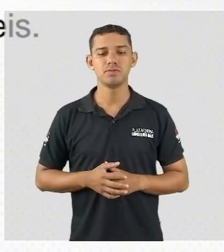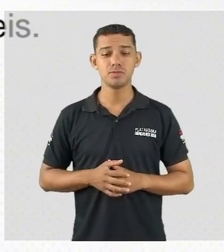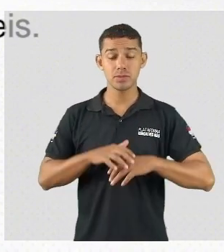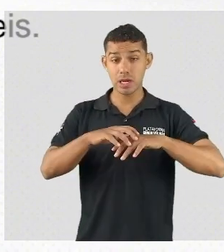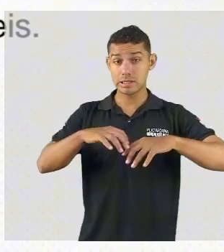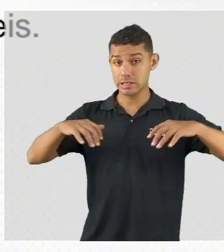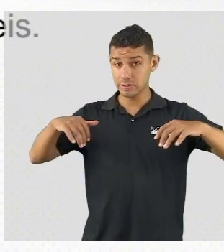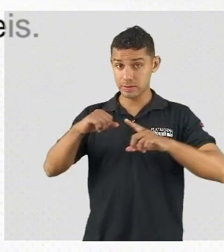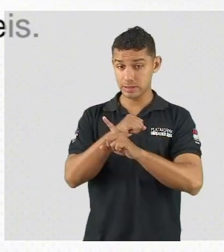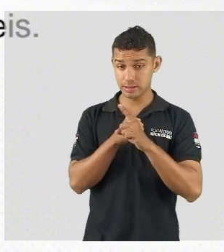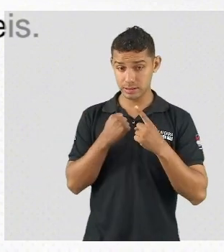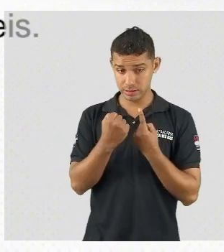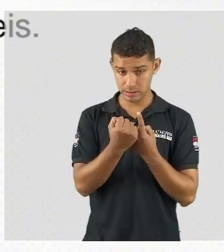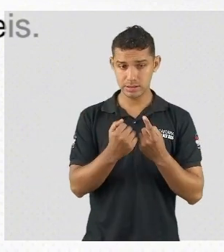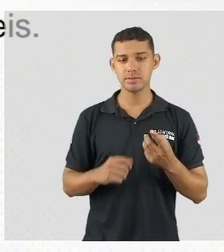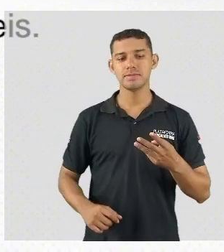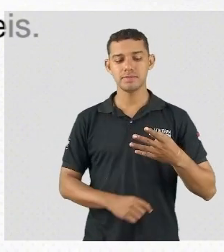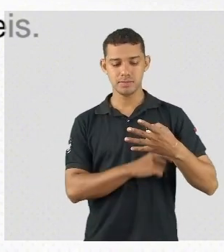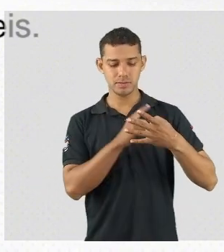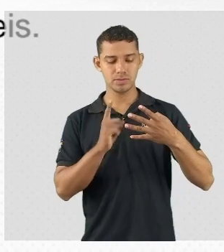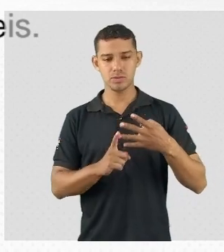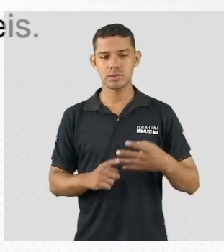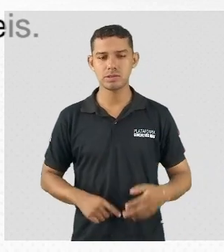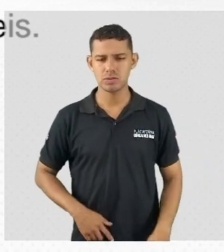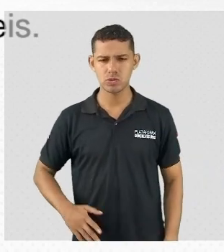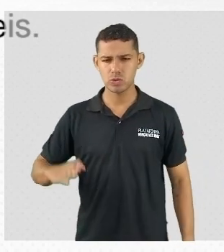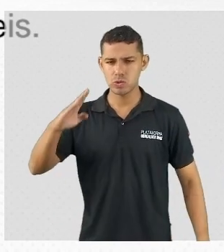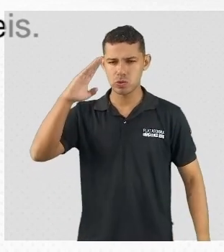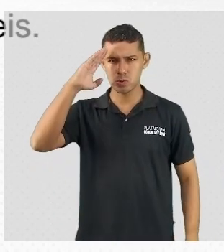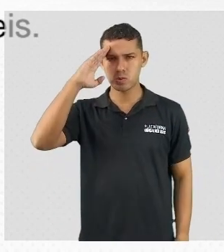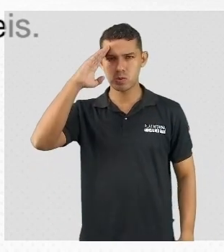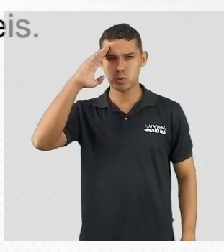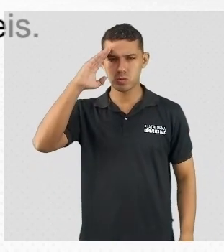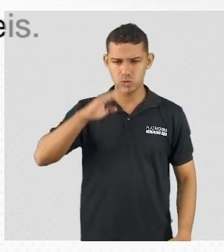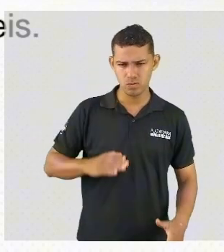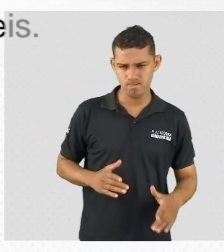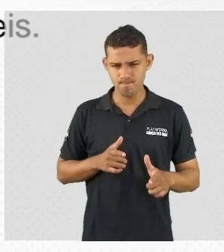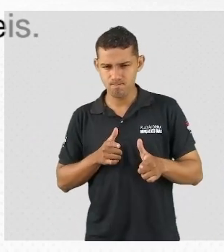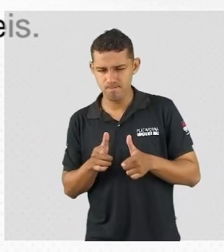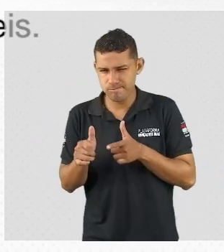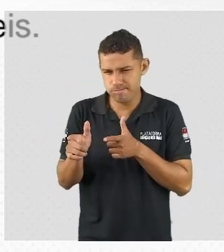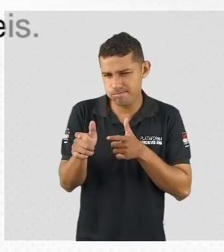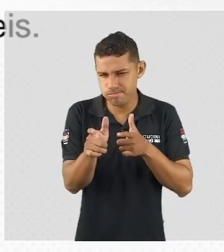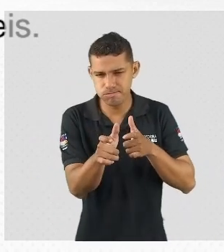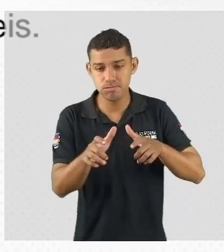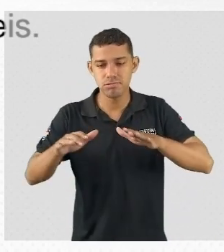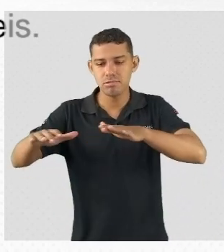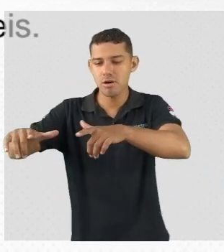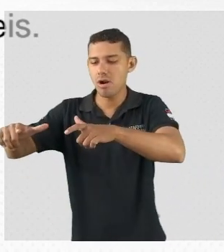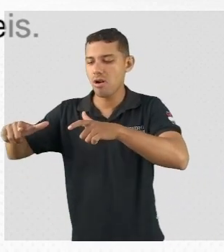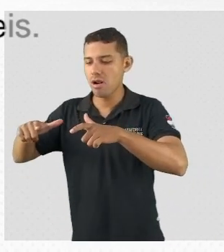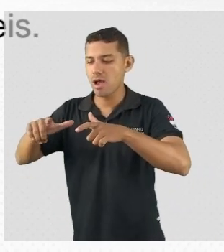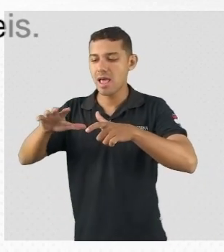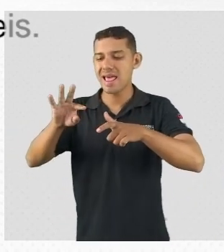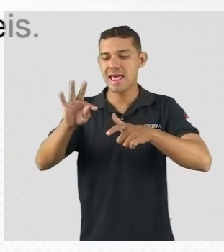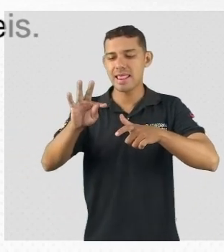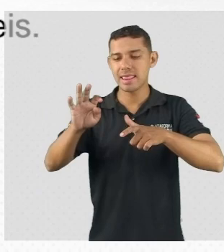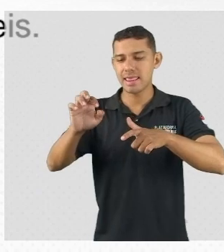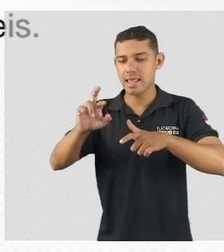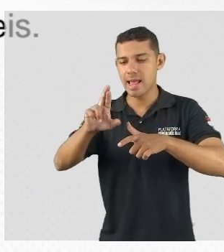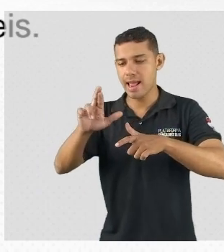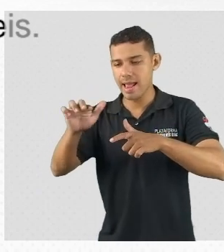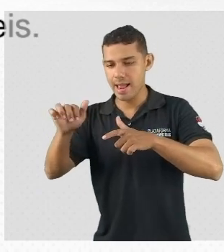divisão social e a criação dos exércitos, é a disputa por terras férteis. O que eu falei, gente, ainda há